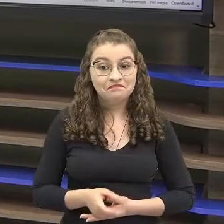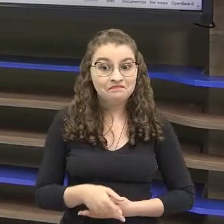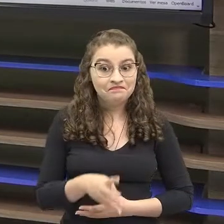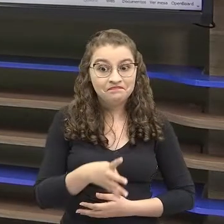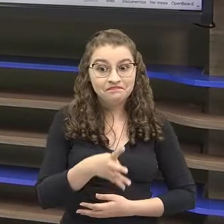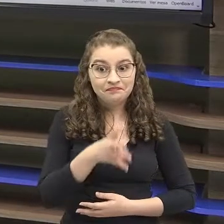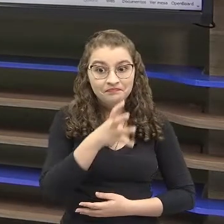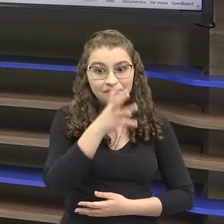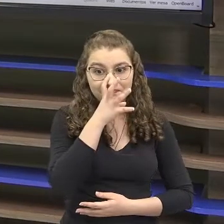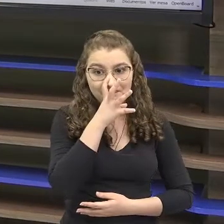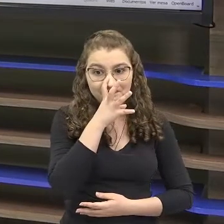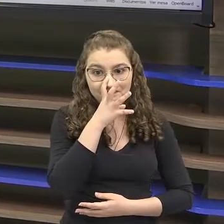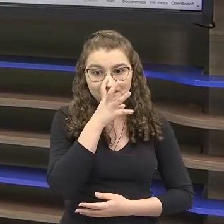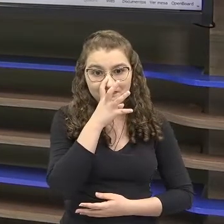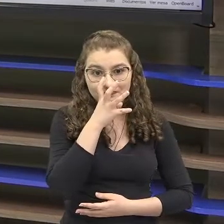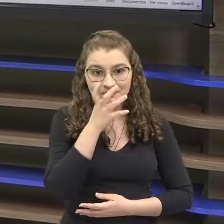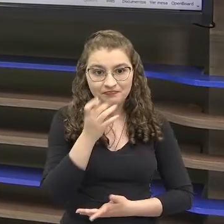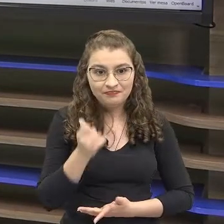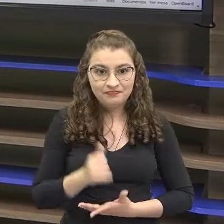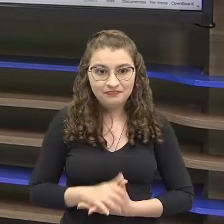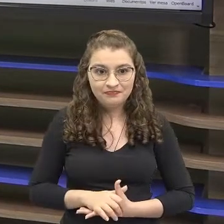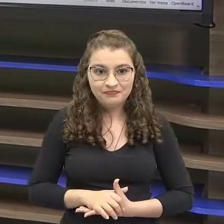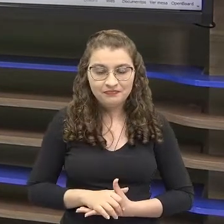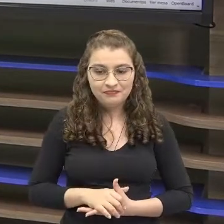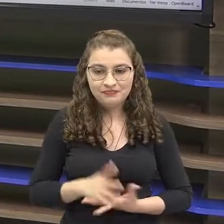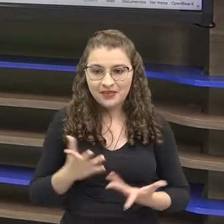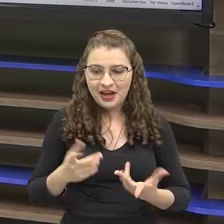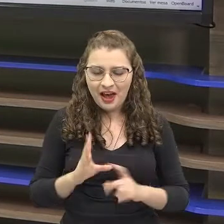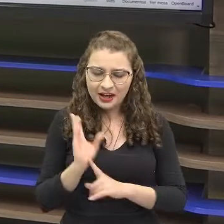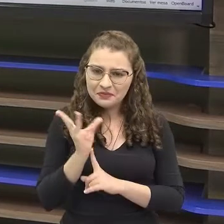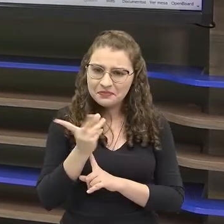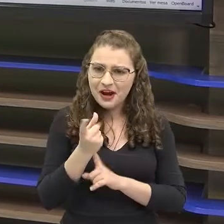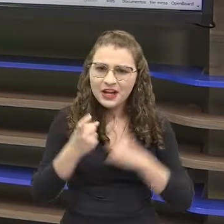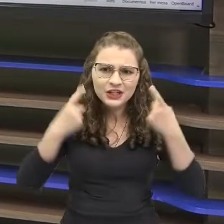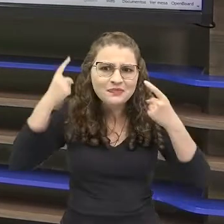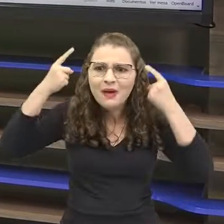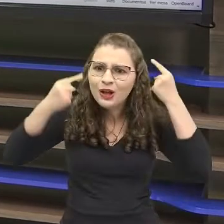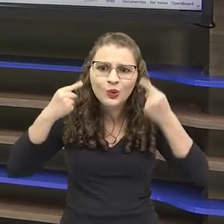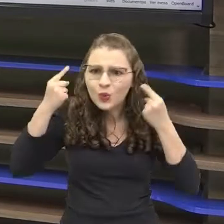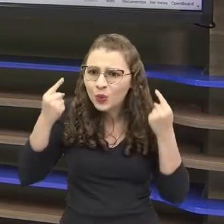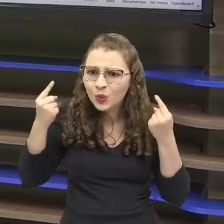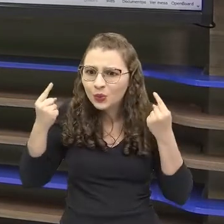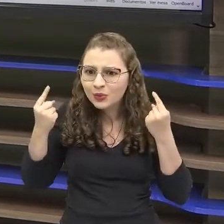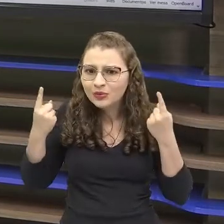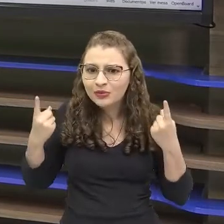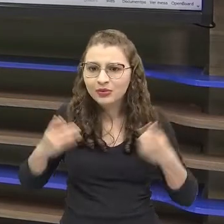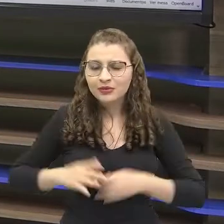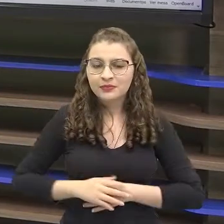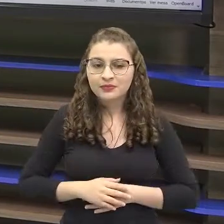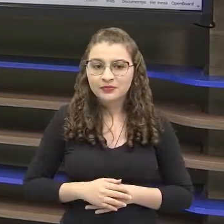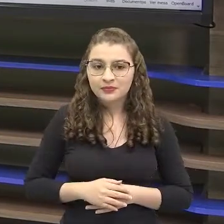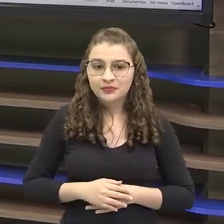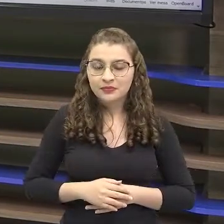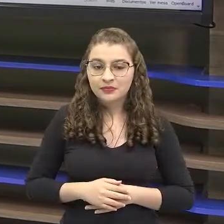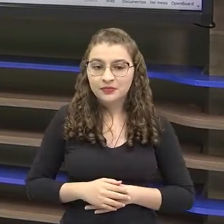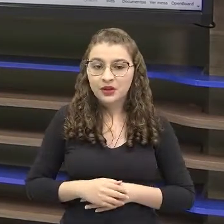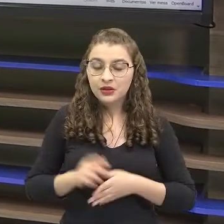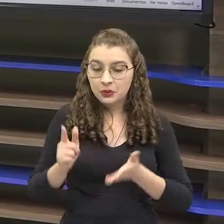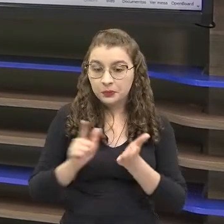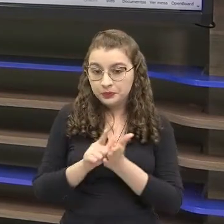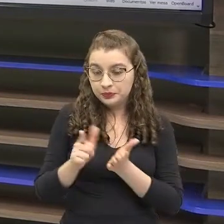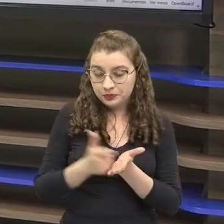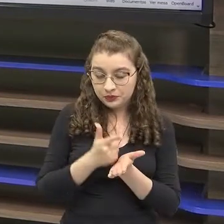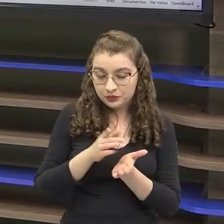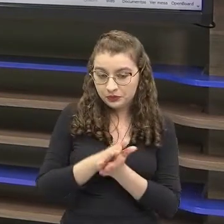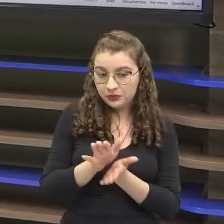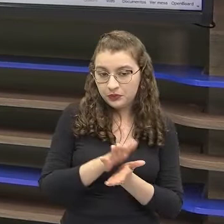Monteiro Lobato, né? Dizendo que era arte de manicômio. Olha só como ele pegou pesado. Essa coluna dele no estado de São